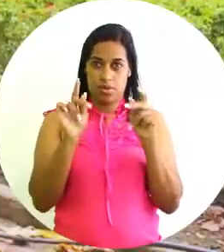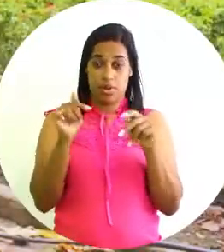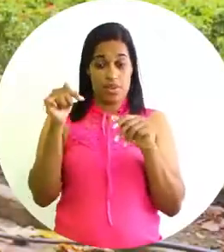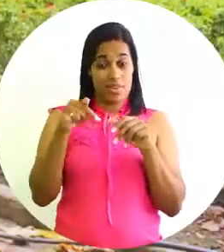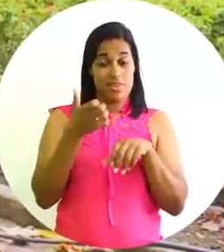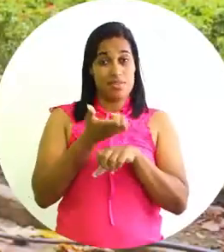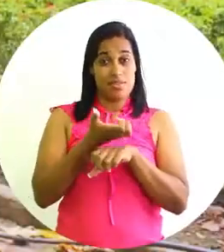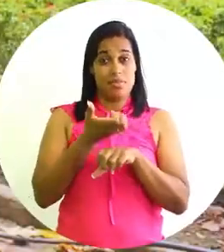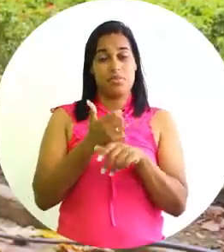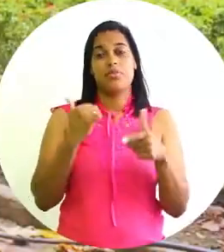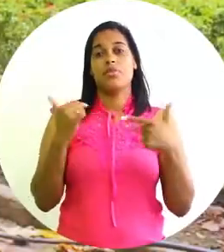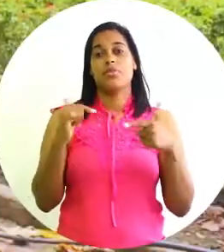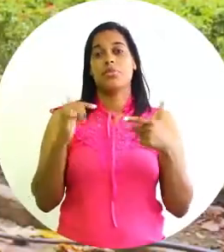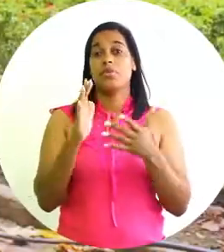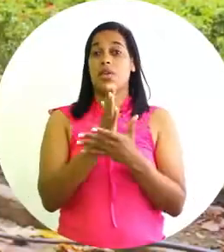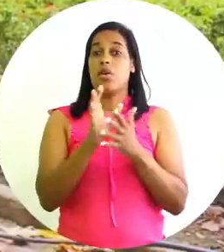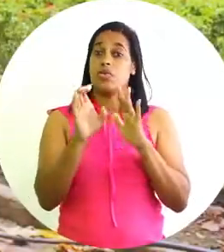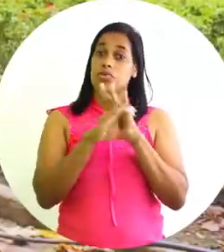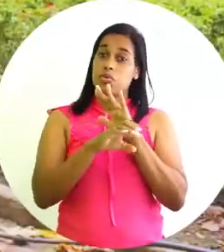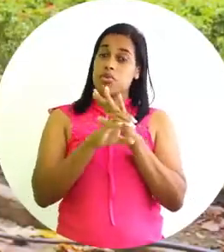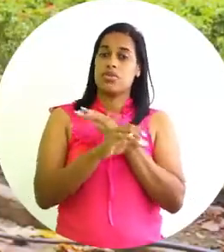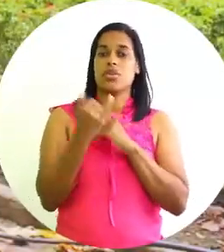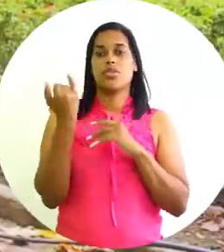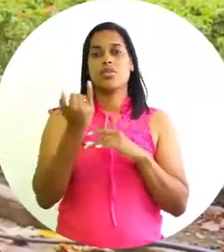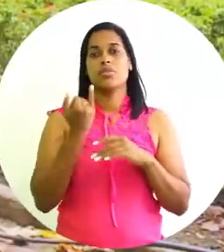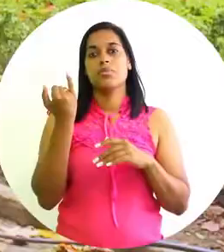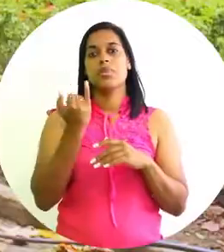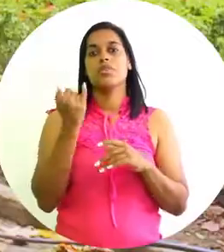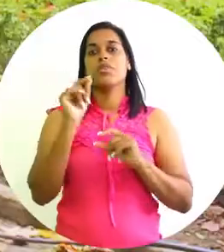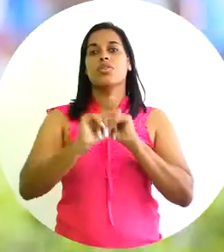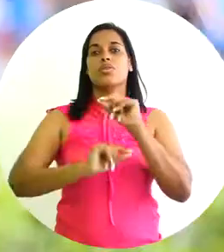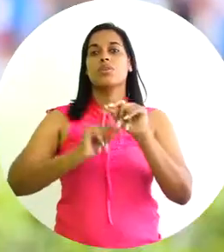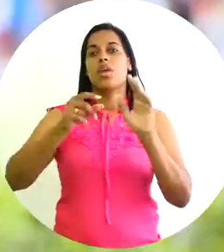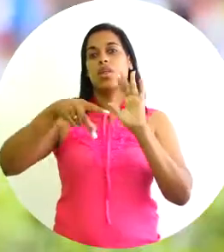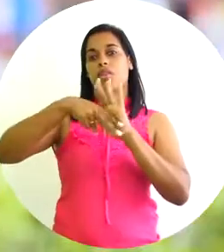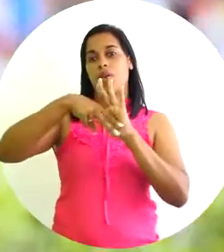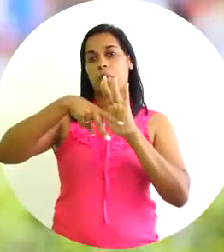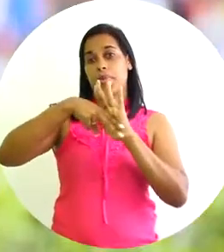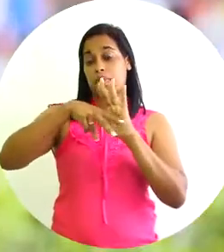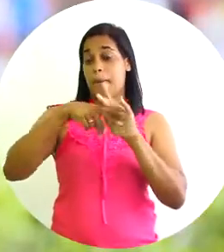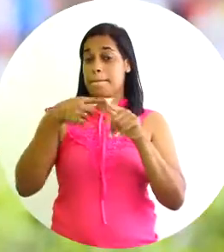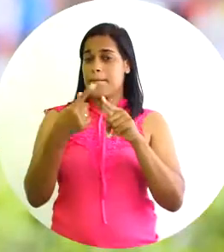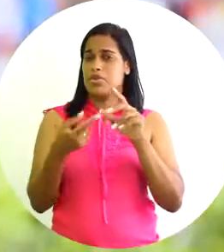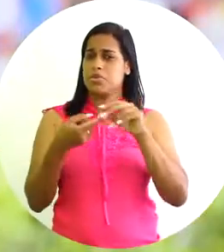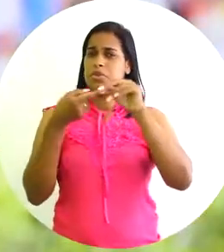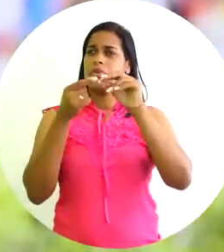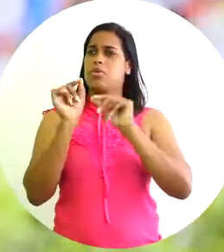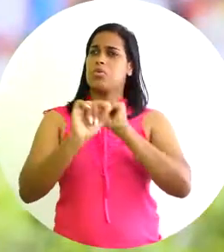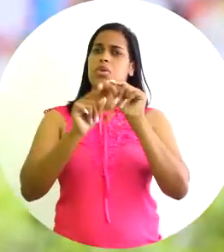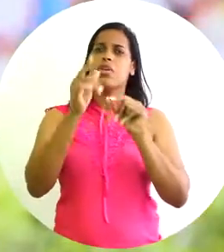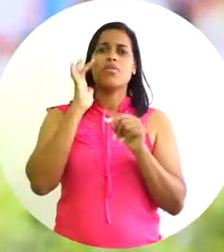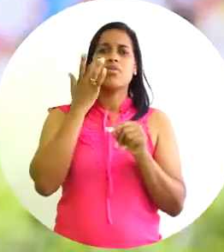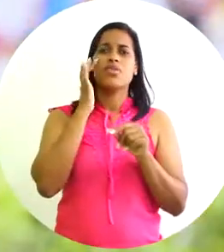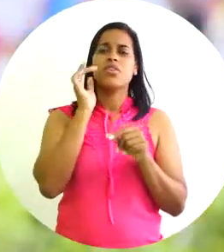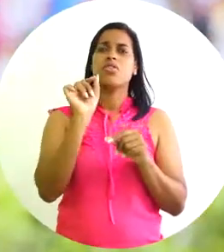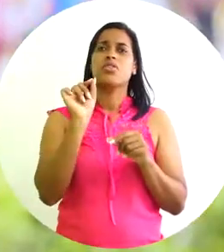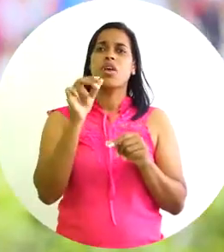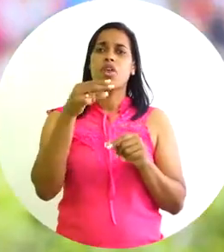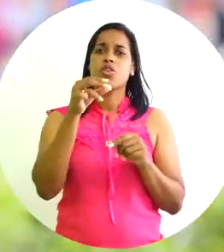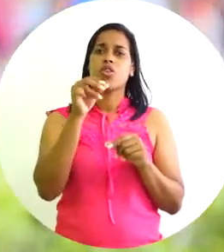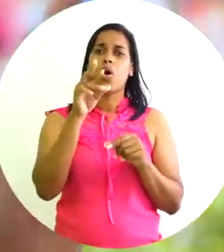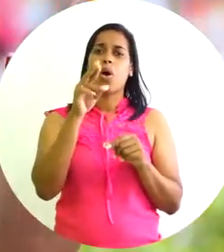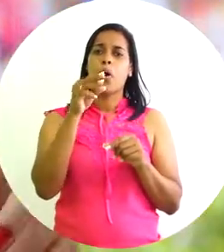disciplina nós vamos trabalhar alguns conceitos importantes sobre normalização. Mas primeiro, o que é que você acha que é